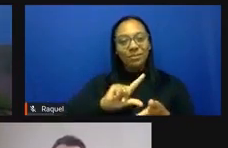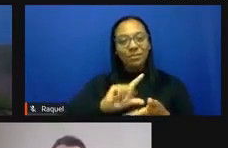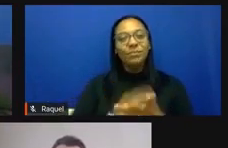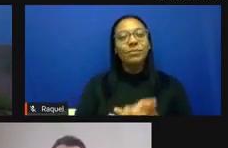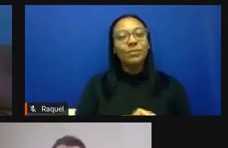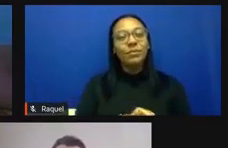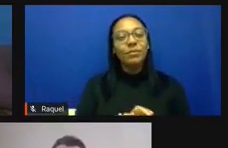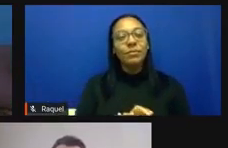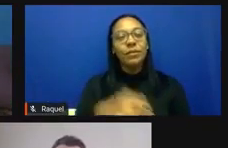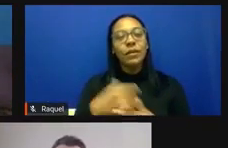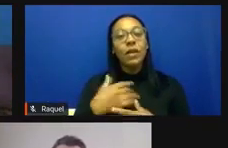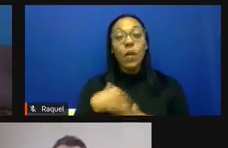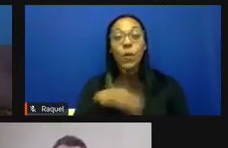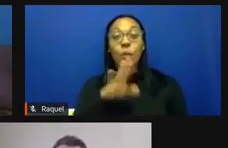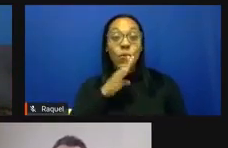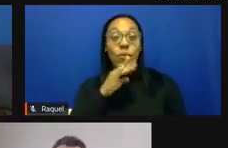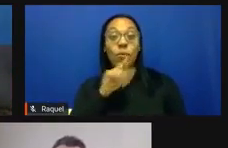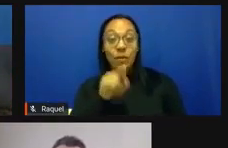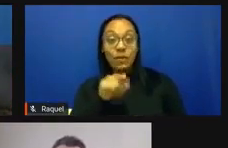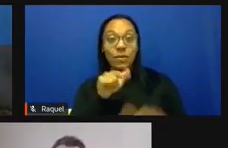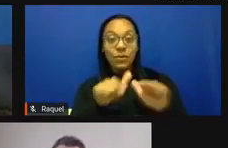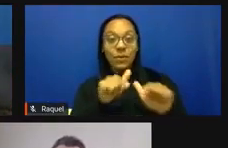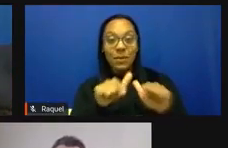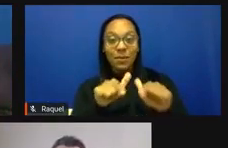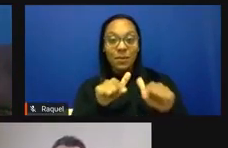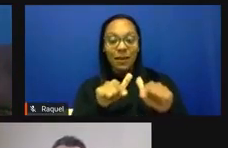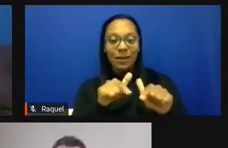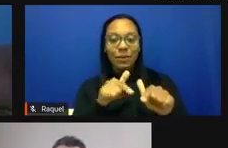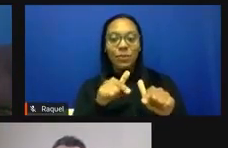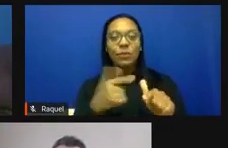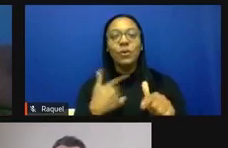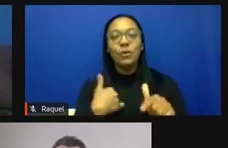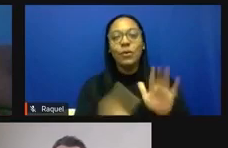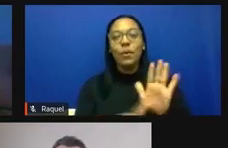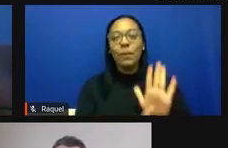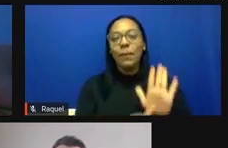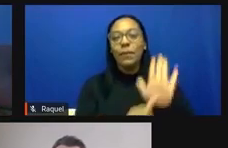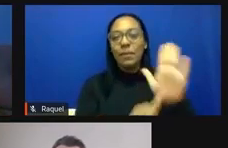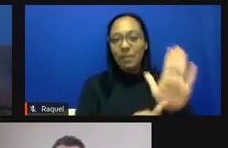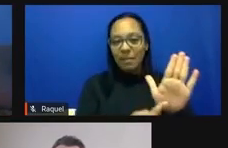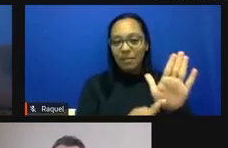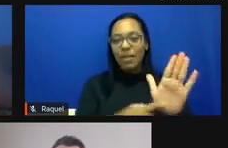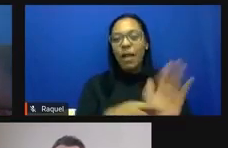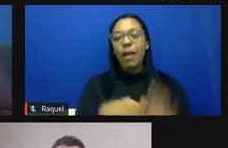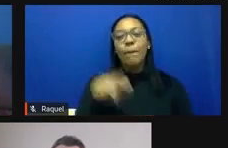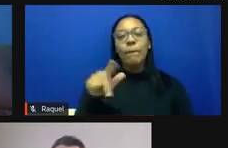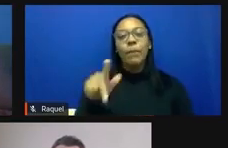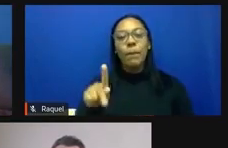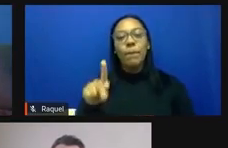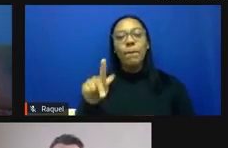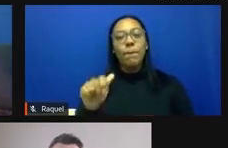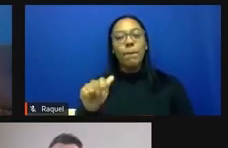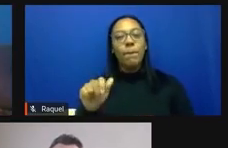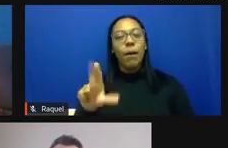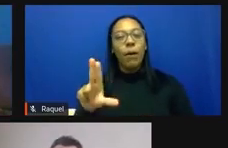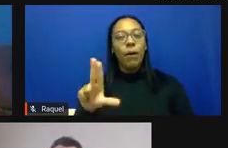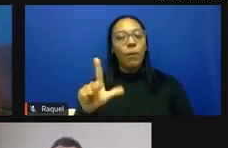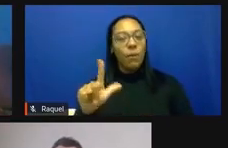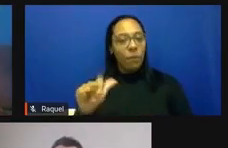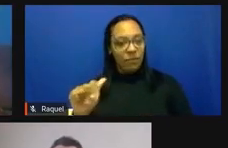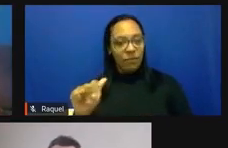eu conheci o trabalho dele quando eu fui me apresentar em Paula Freitas, fui me apresentar com Memórias de